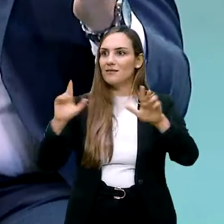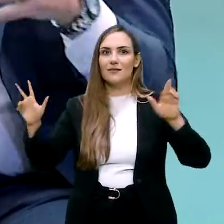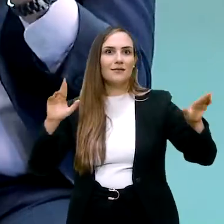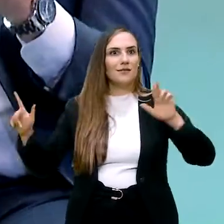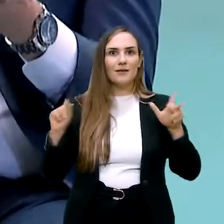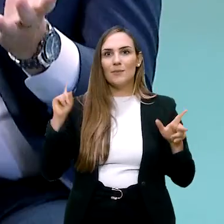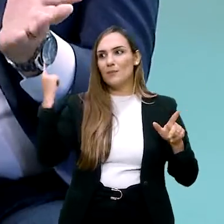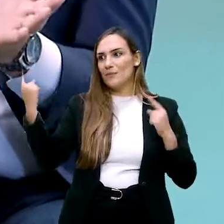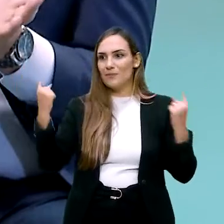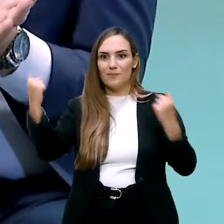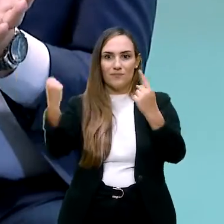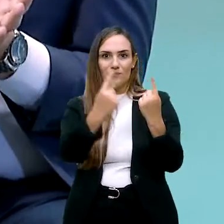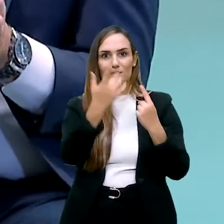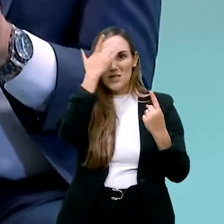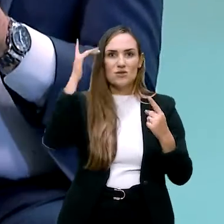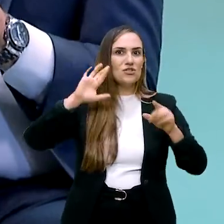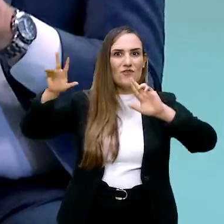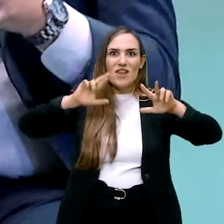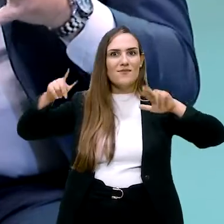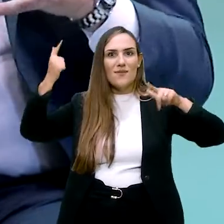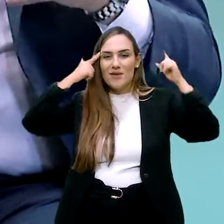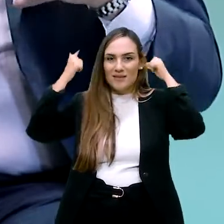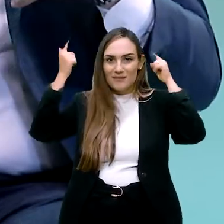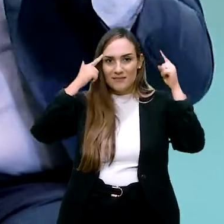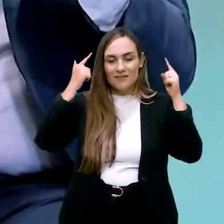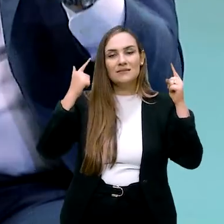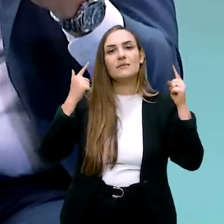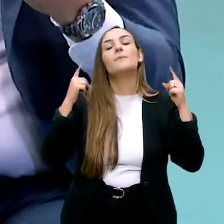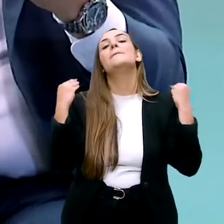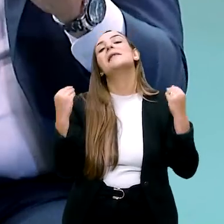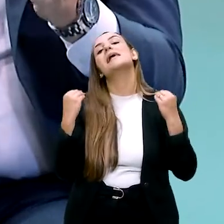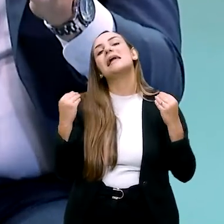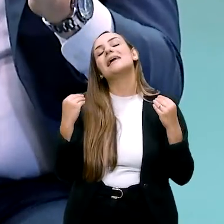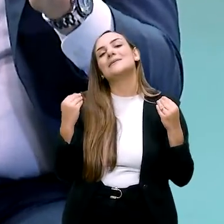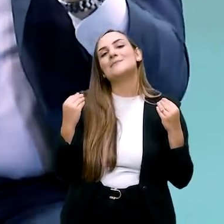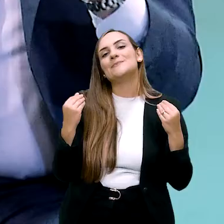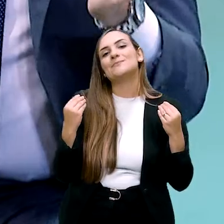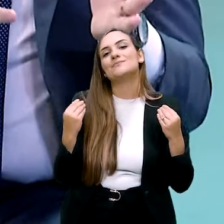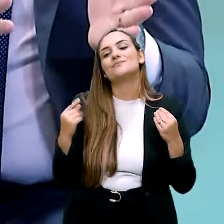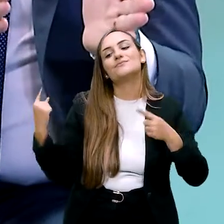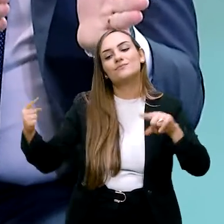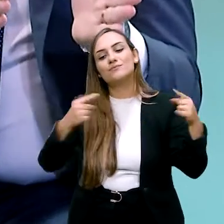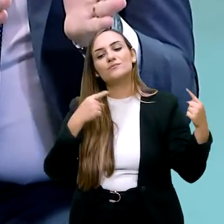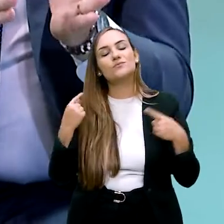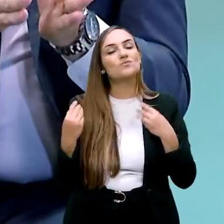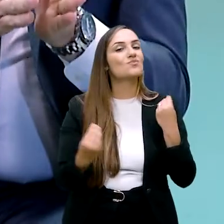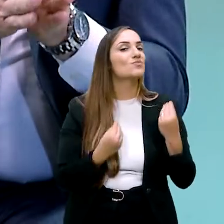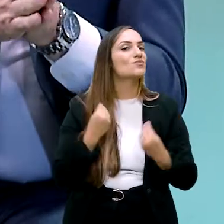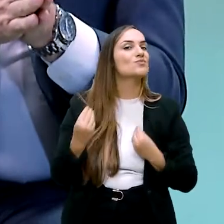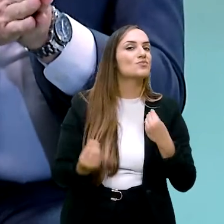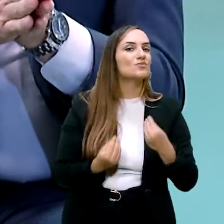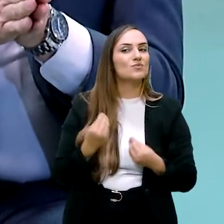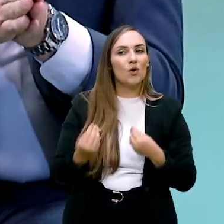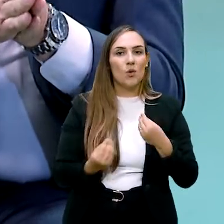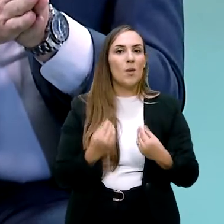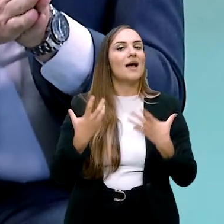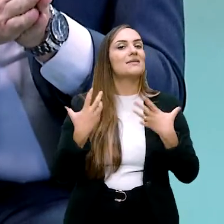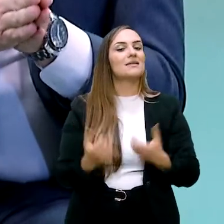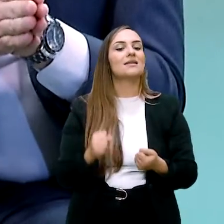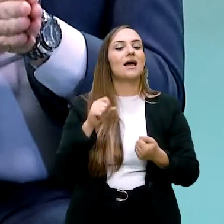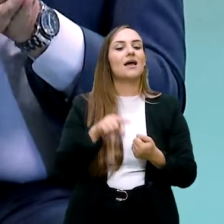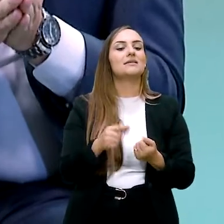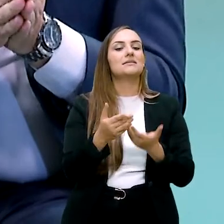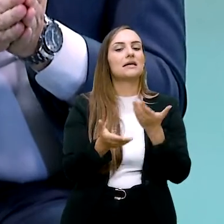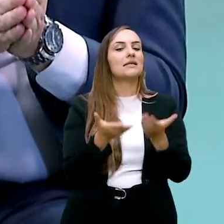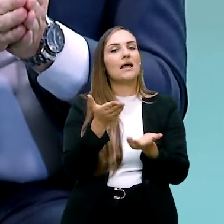de pensamentos que é saudável nesse momento, né, para discutir de que forma um tratamento como esse